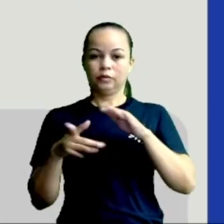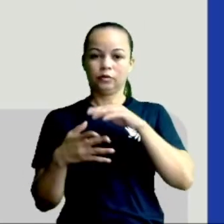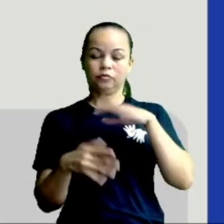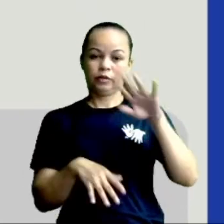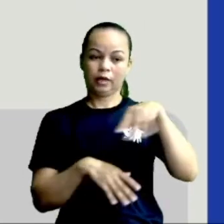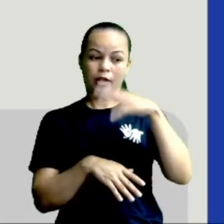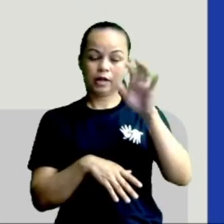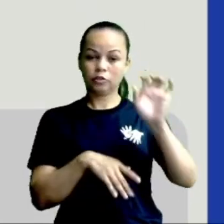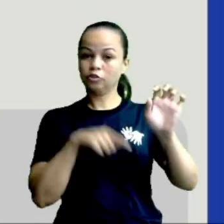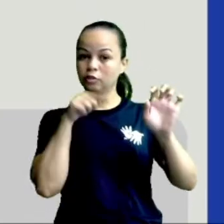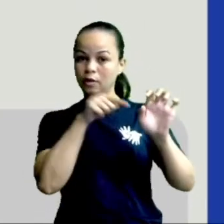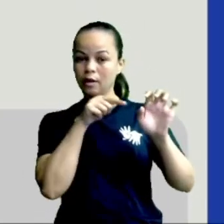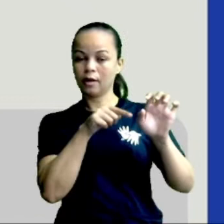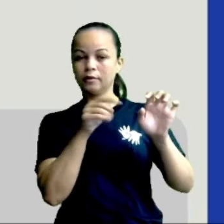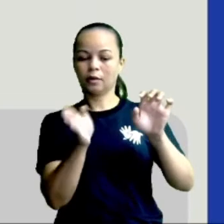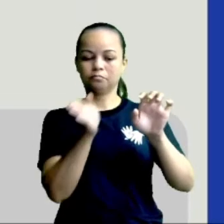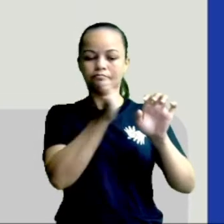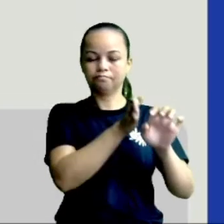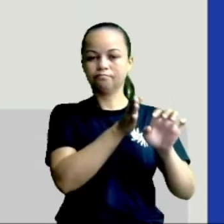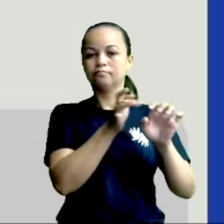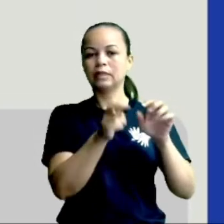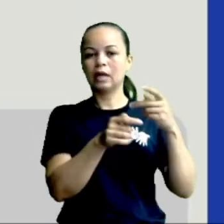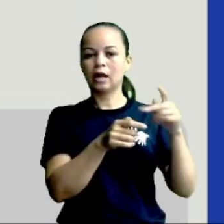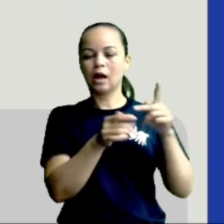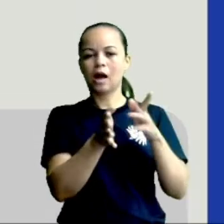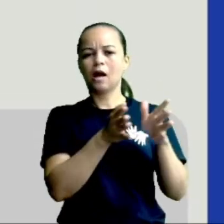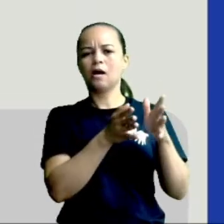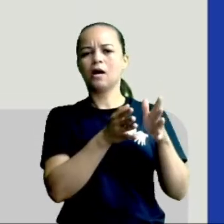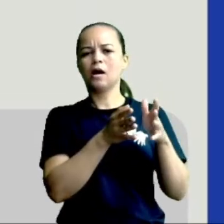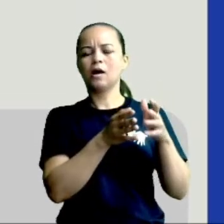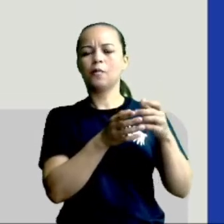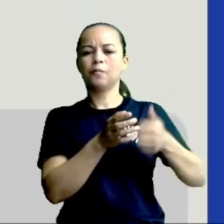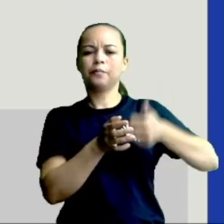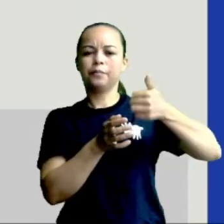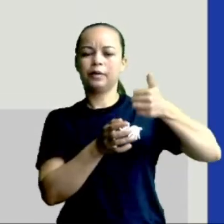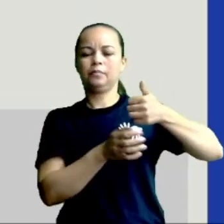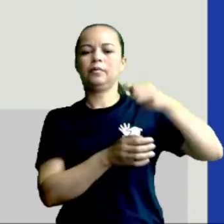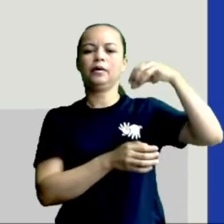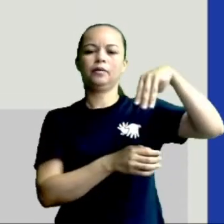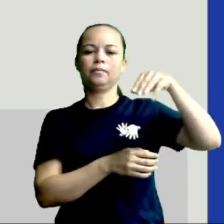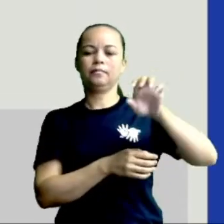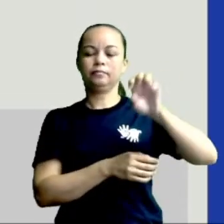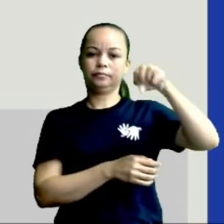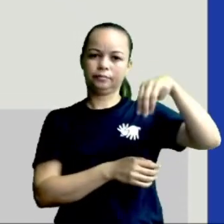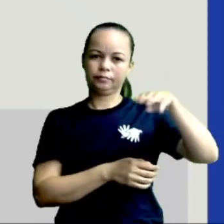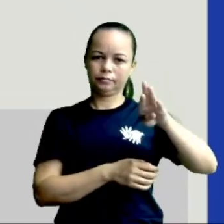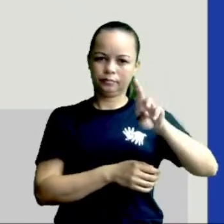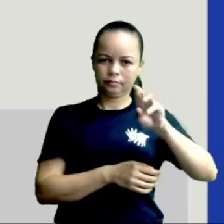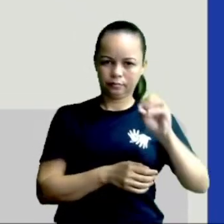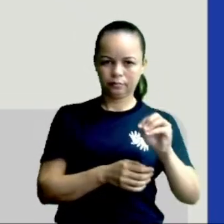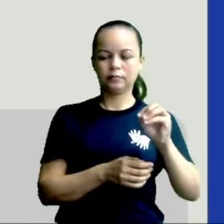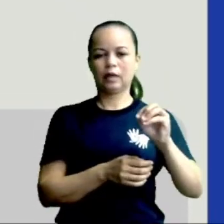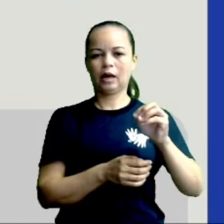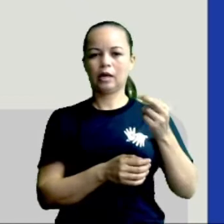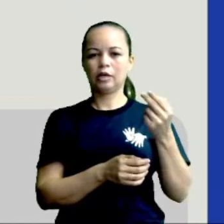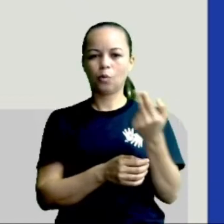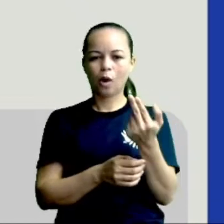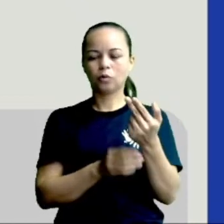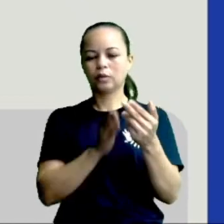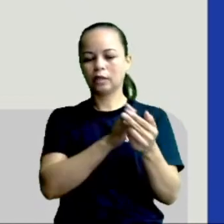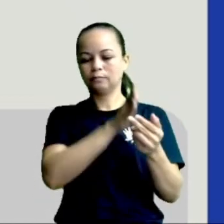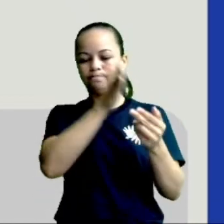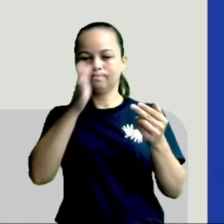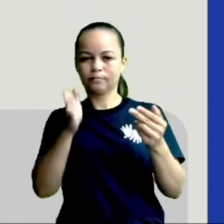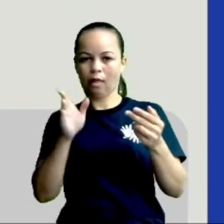do sinal de igualdade né é chamada de primeiro membro da Igualdade EA expressão que fica à direita